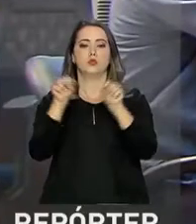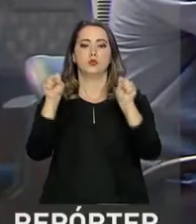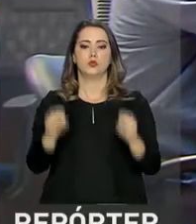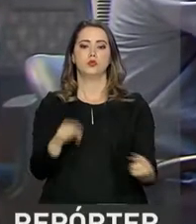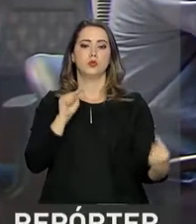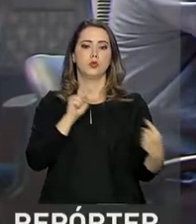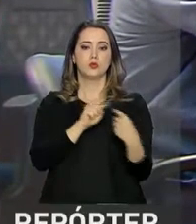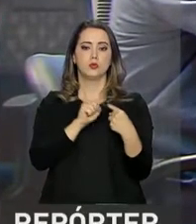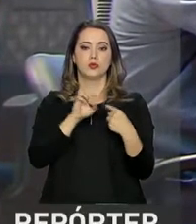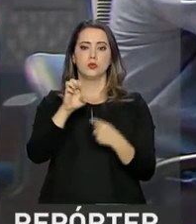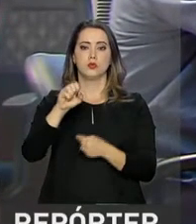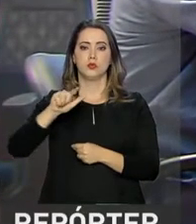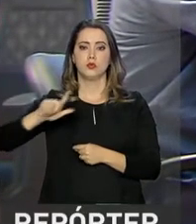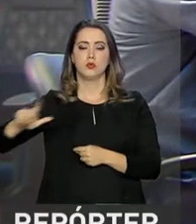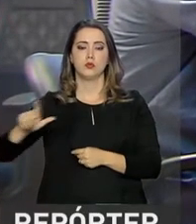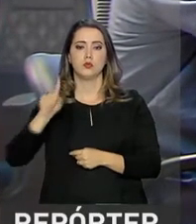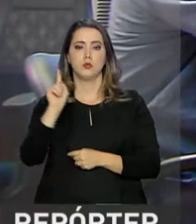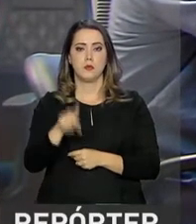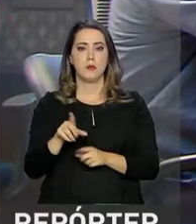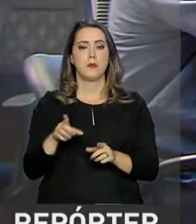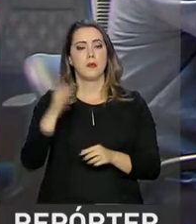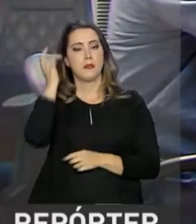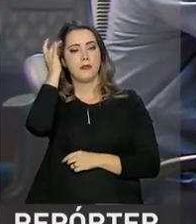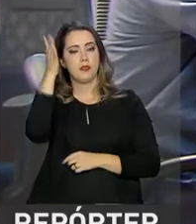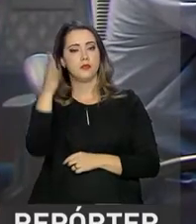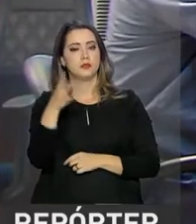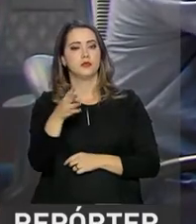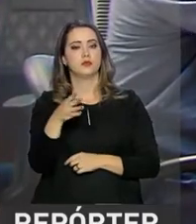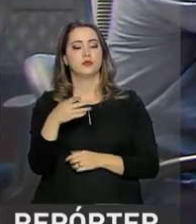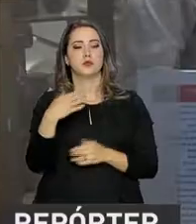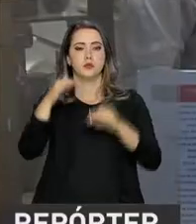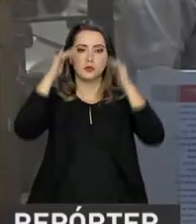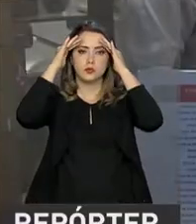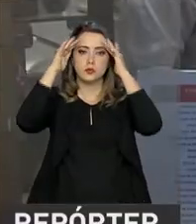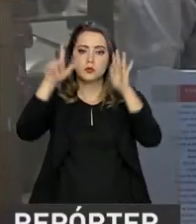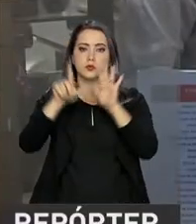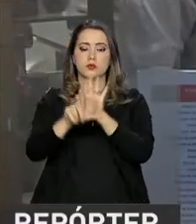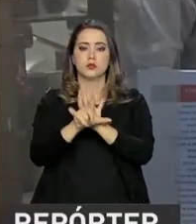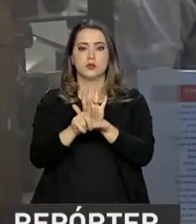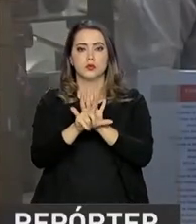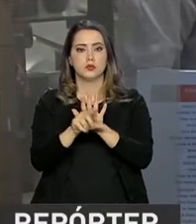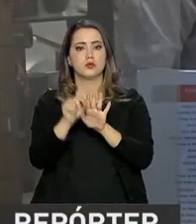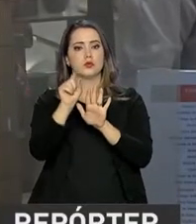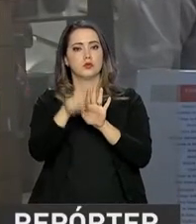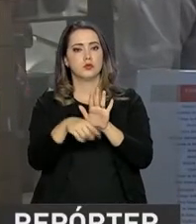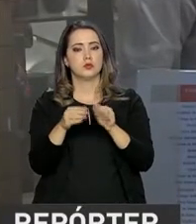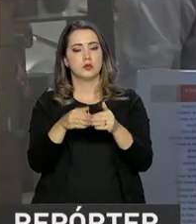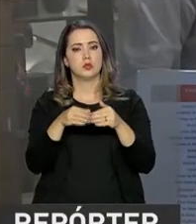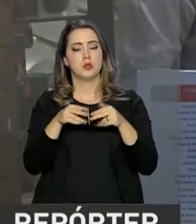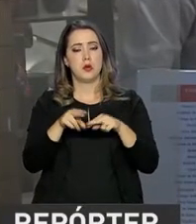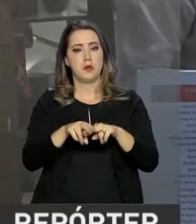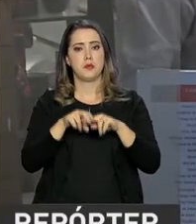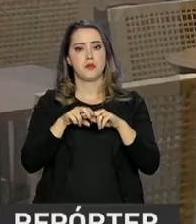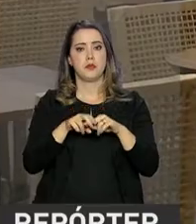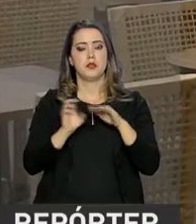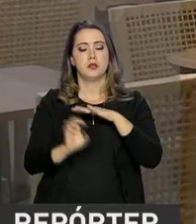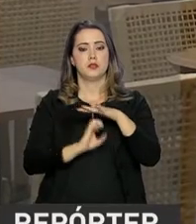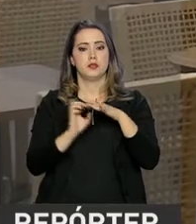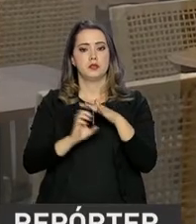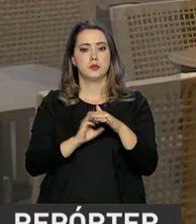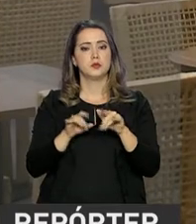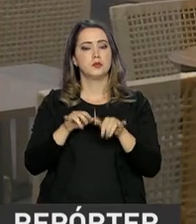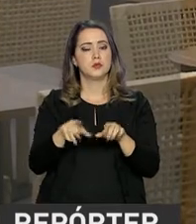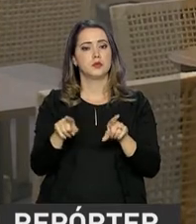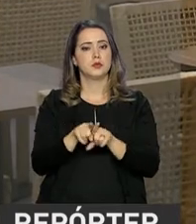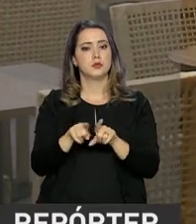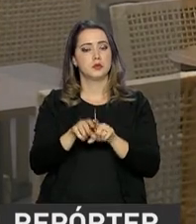objetivo do e social além de facilitar o cumprimento das obrigações por parte das empresas cadastradas o sistema